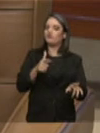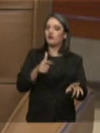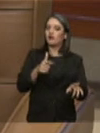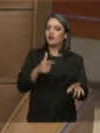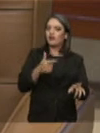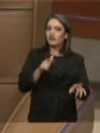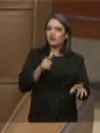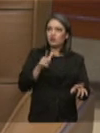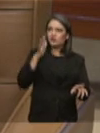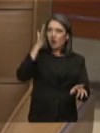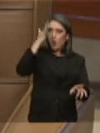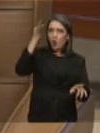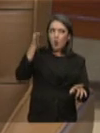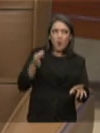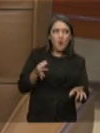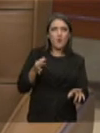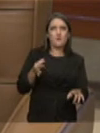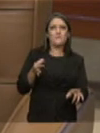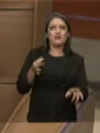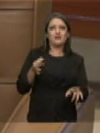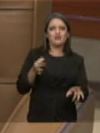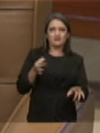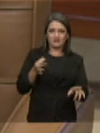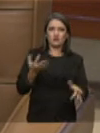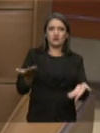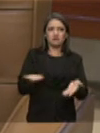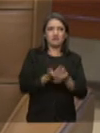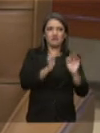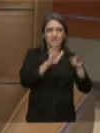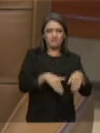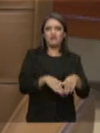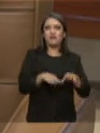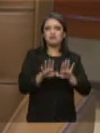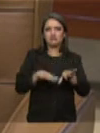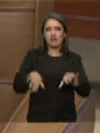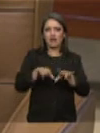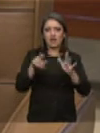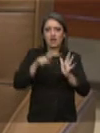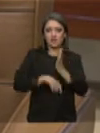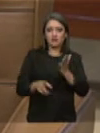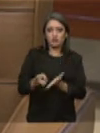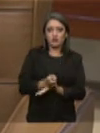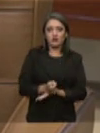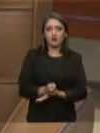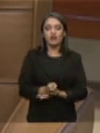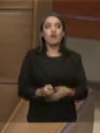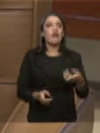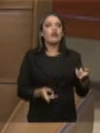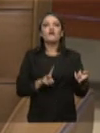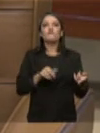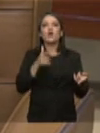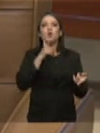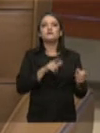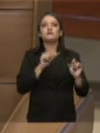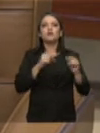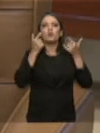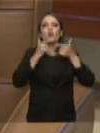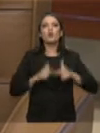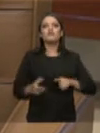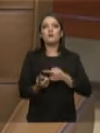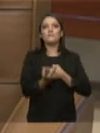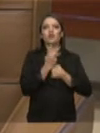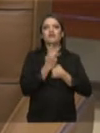da coisa julgada em matéria tributária, ele vai obter uma imunidade constitucional.